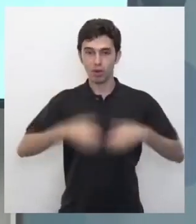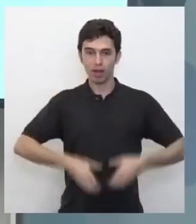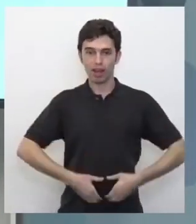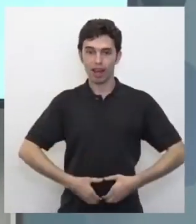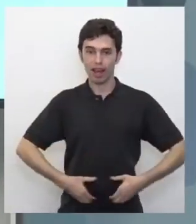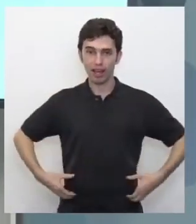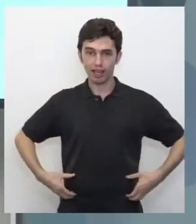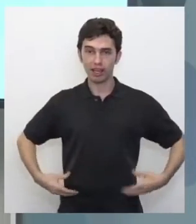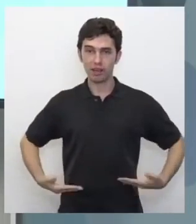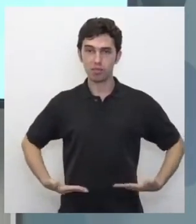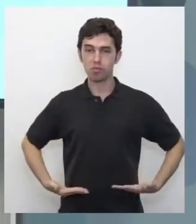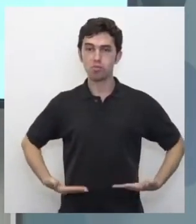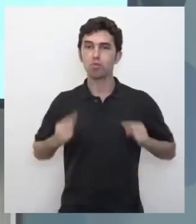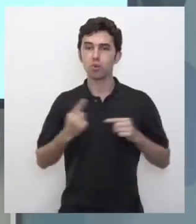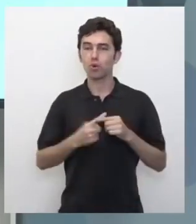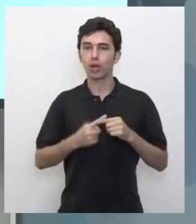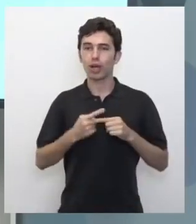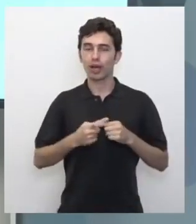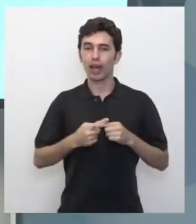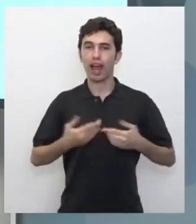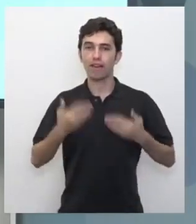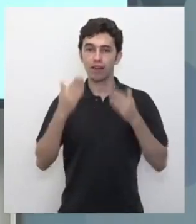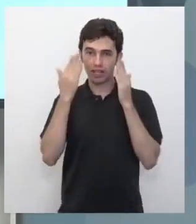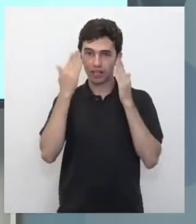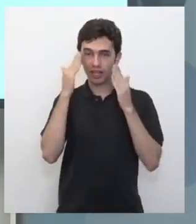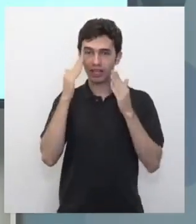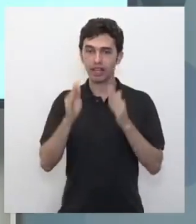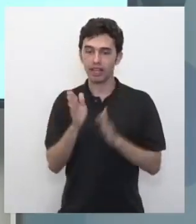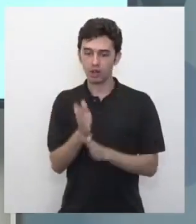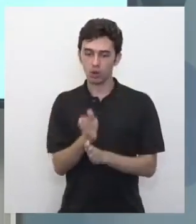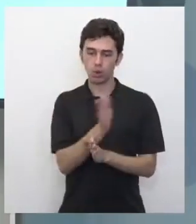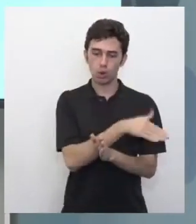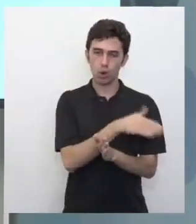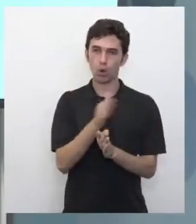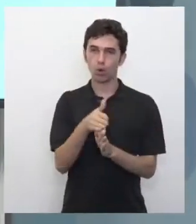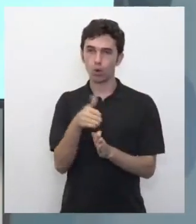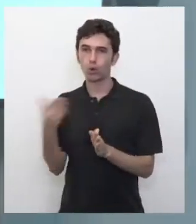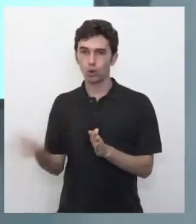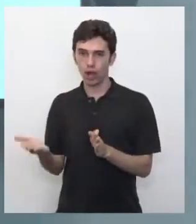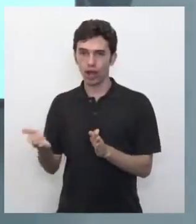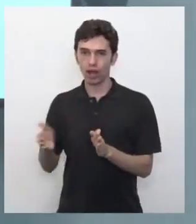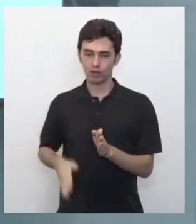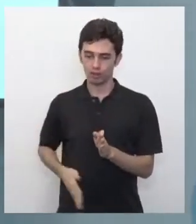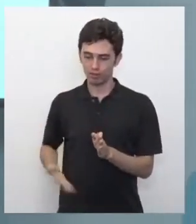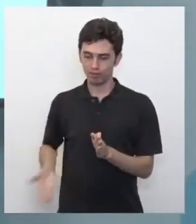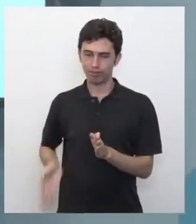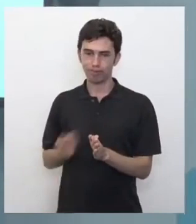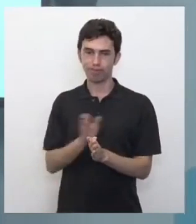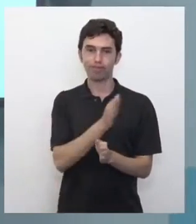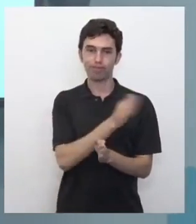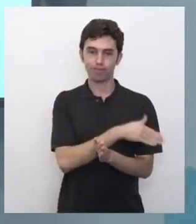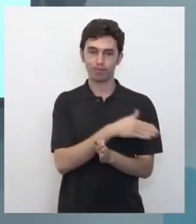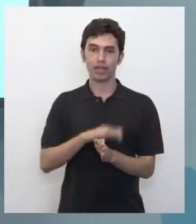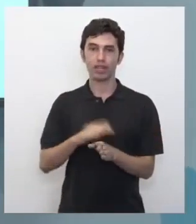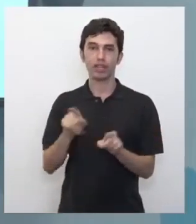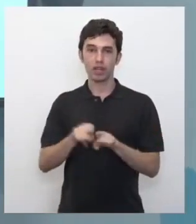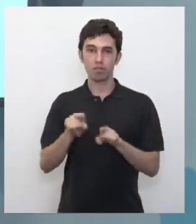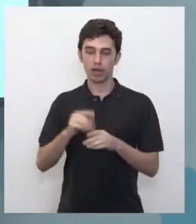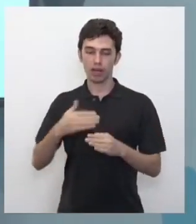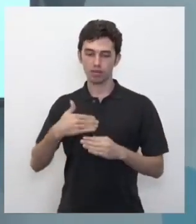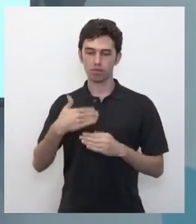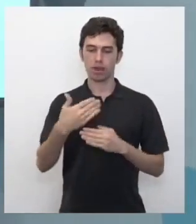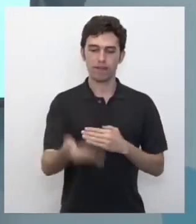quê? Porque isso aqui vai me dar a dimensão da lateralidade, isso vai me dar a direção, né? Direcionamento do